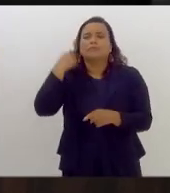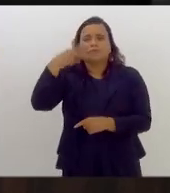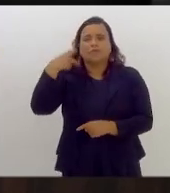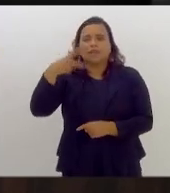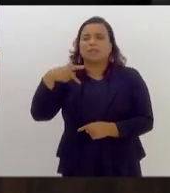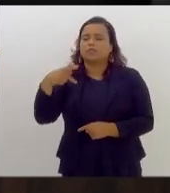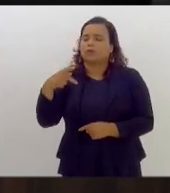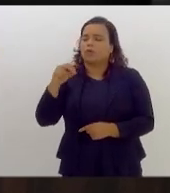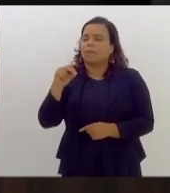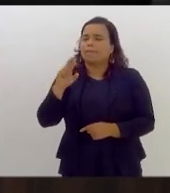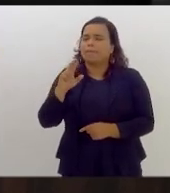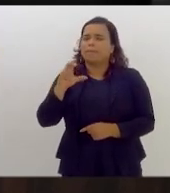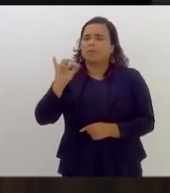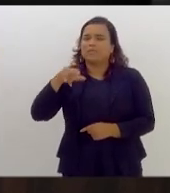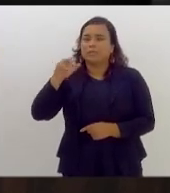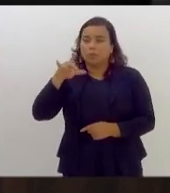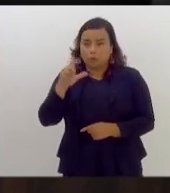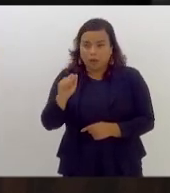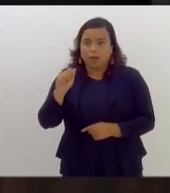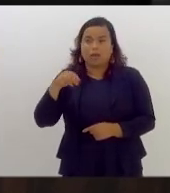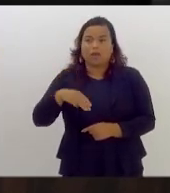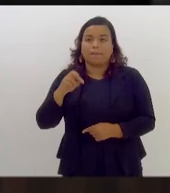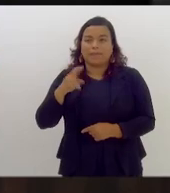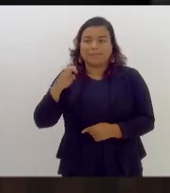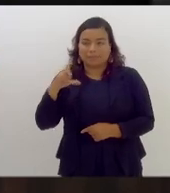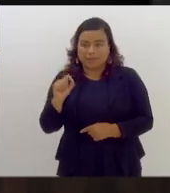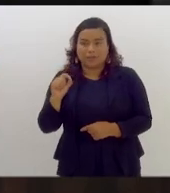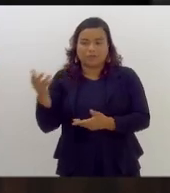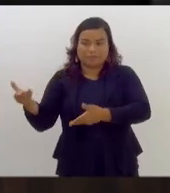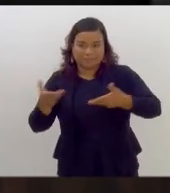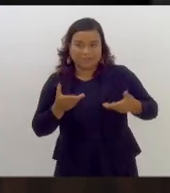Porciúnculo, Marcelo Menin. Seja bem-vindo, meu irmão.